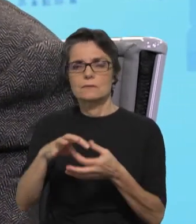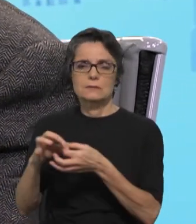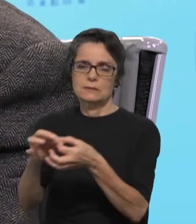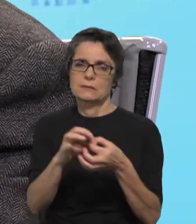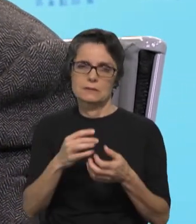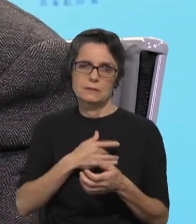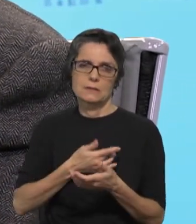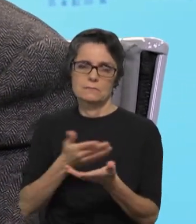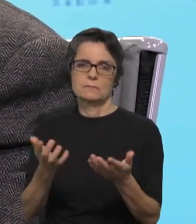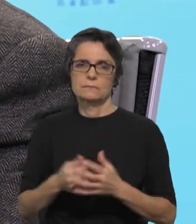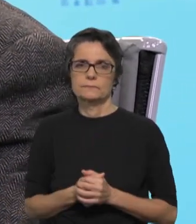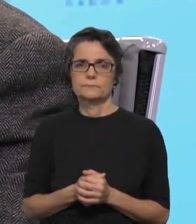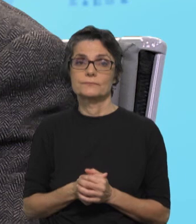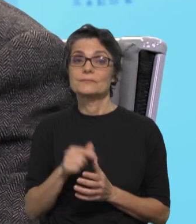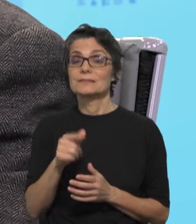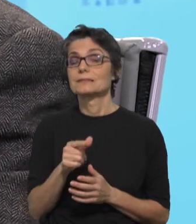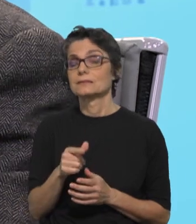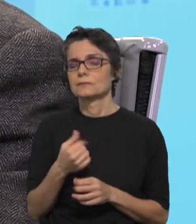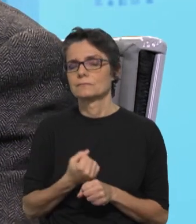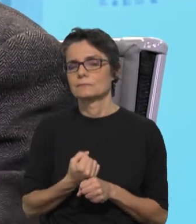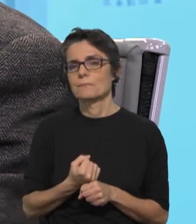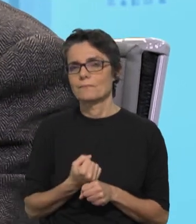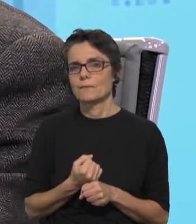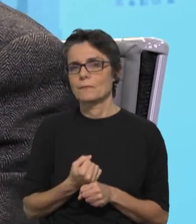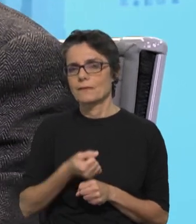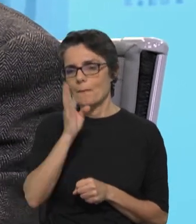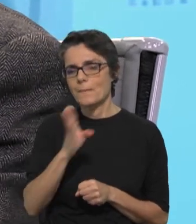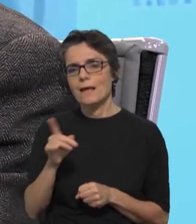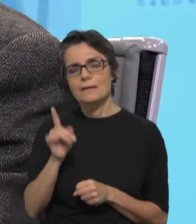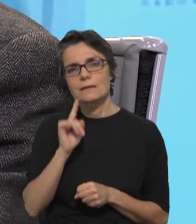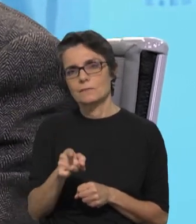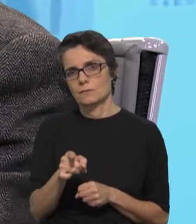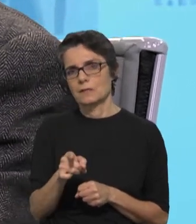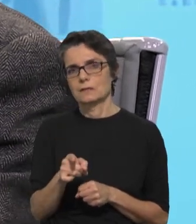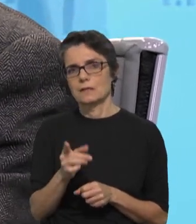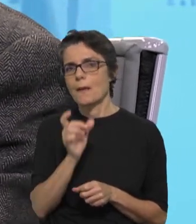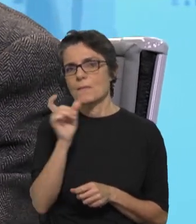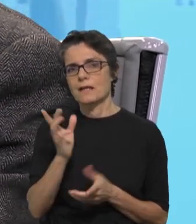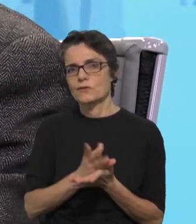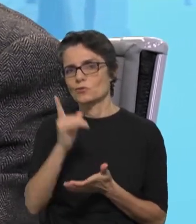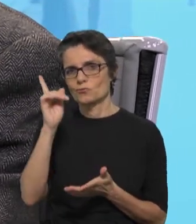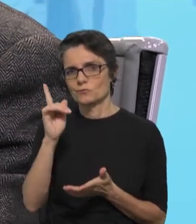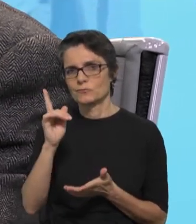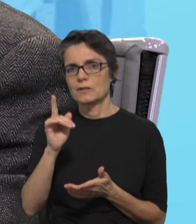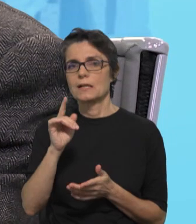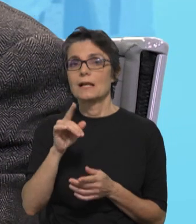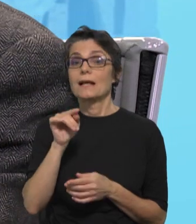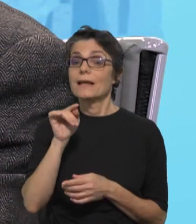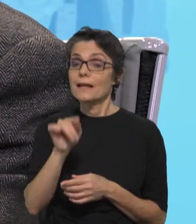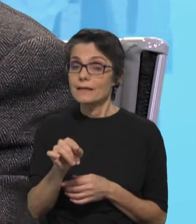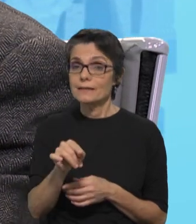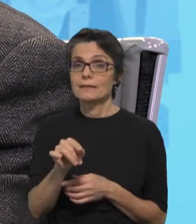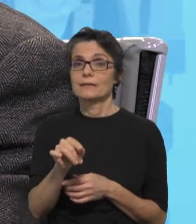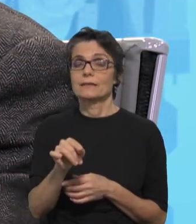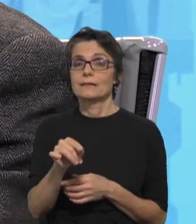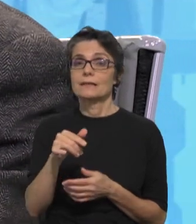palavras. E isto muitas vezes, lá está a alegoria, isto muitas vezes